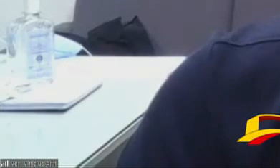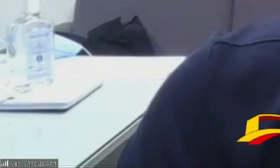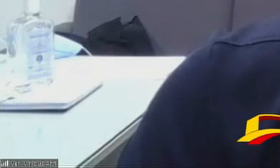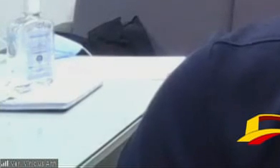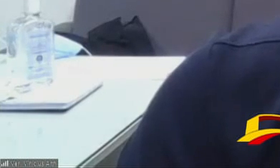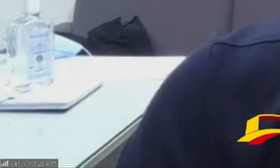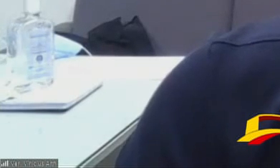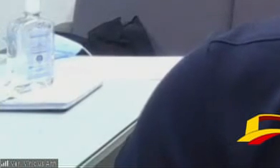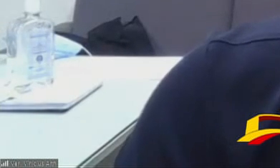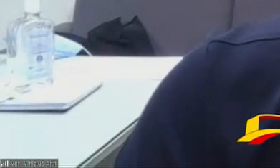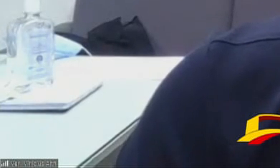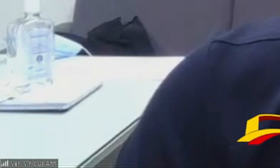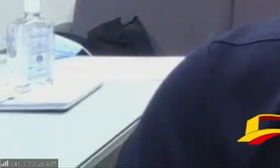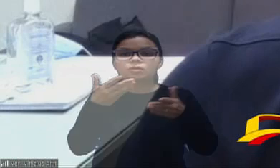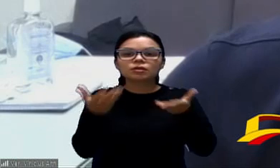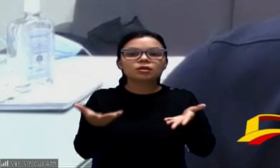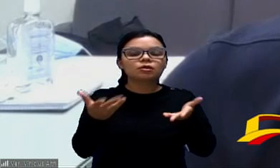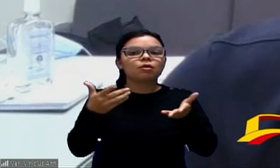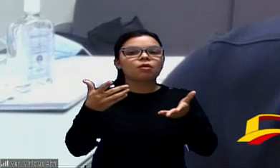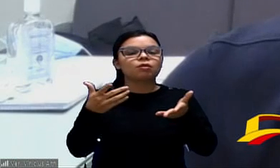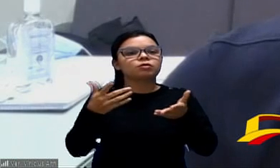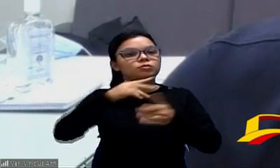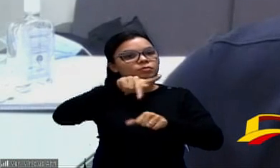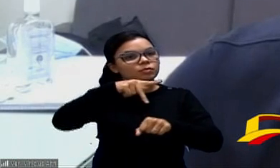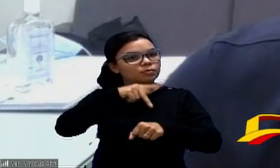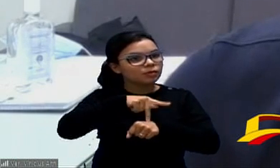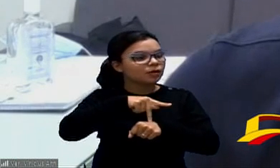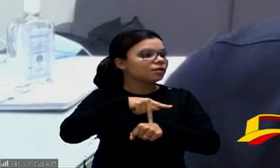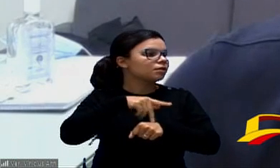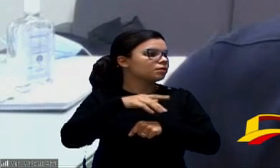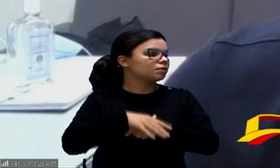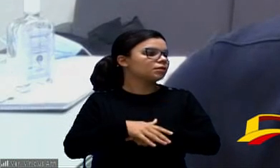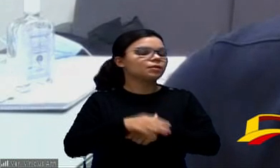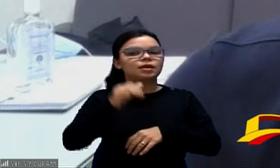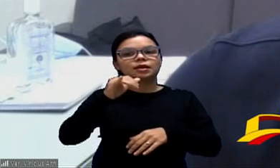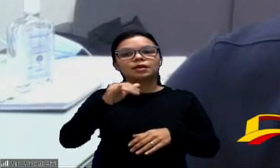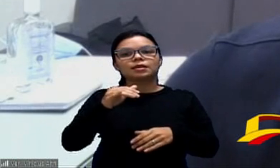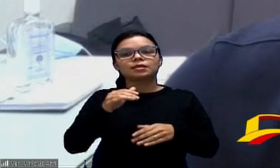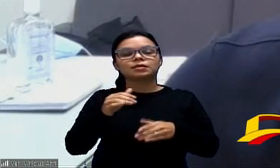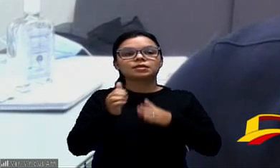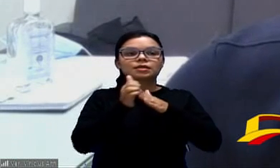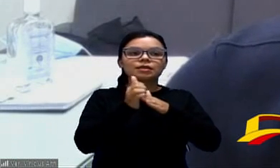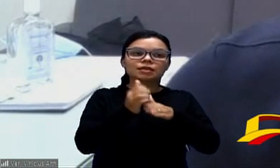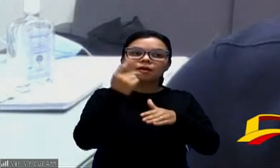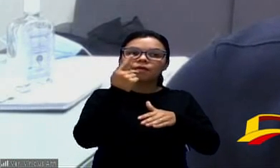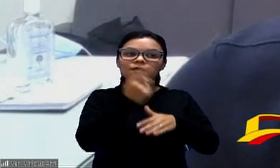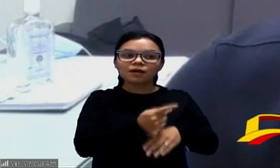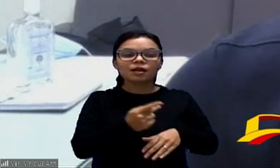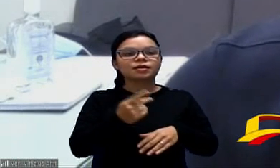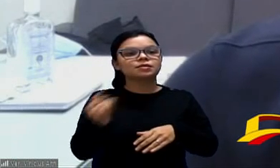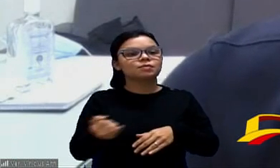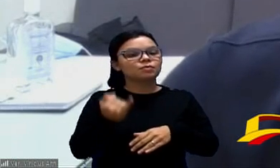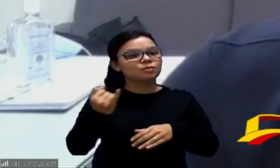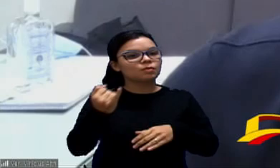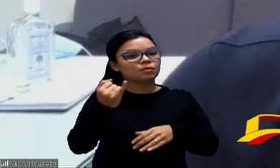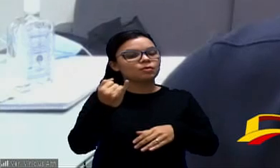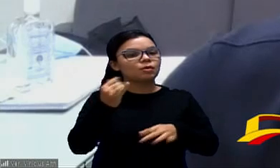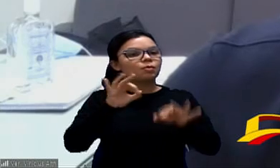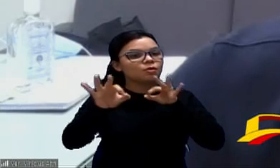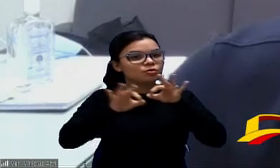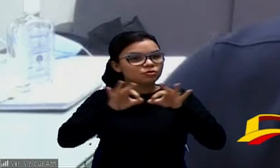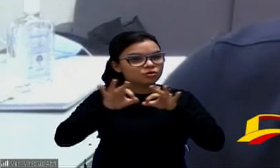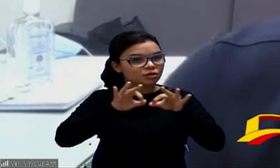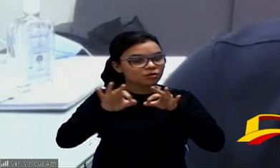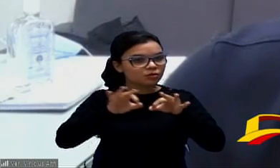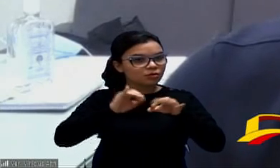nosso país, e claro, seguindo aquela fala do nosso vereador Pastor Luiz, que tem esse projeto importante social, que é o SAMU